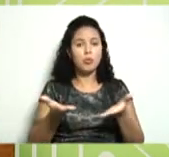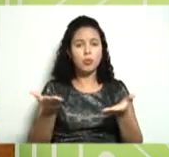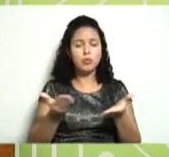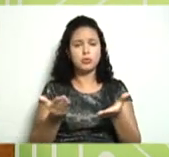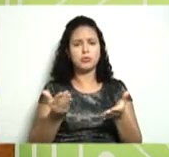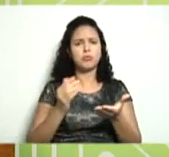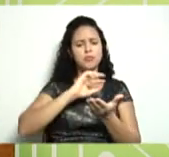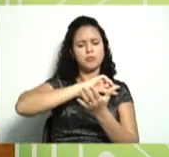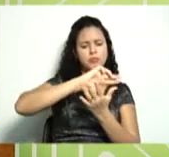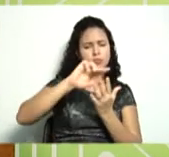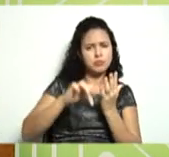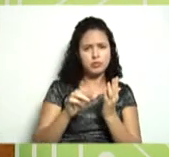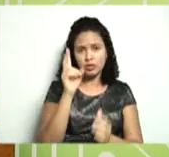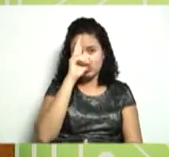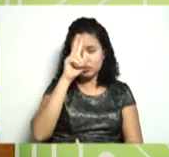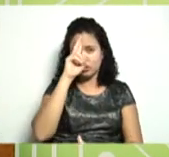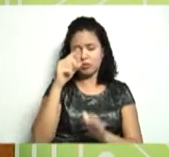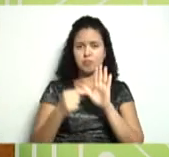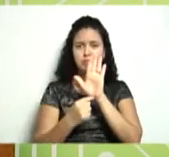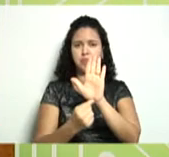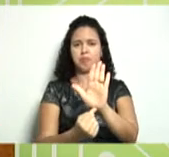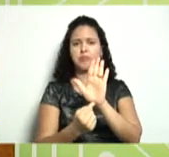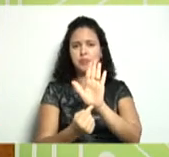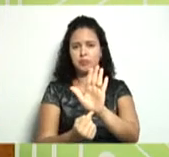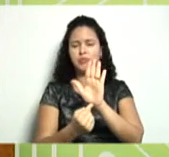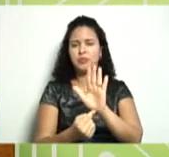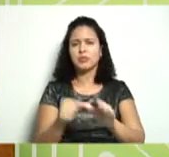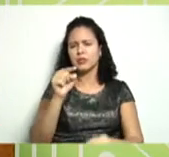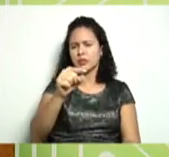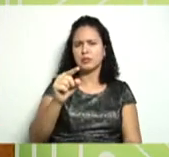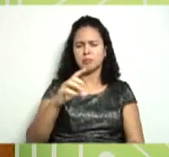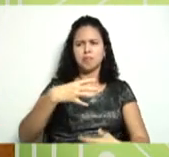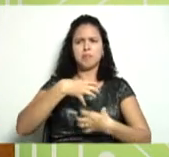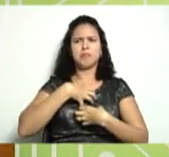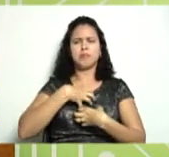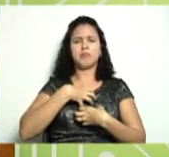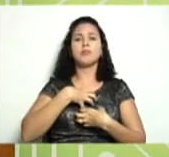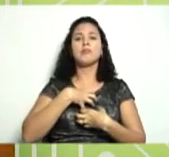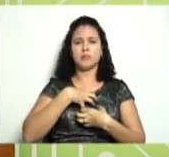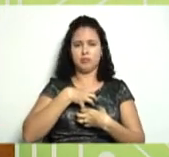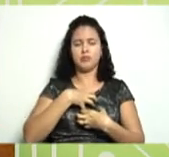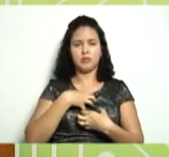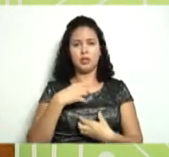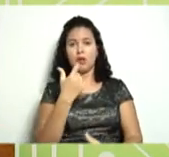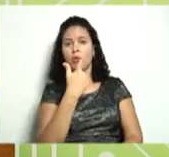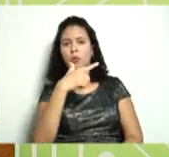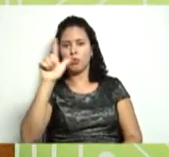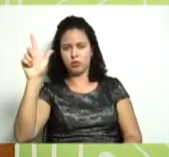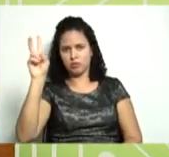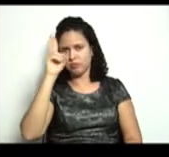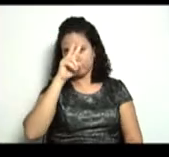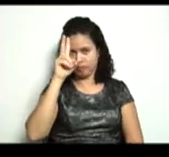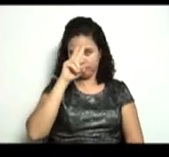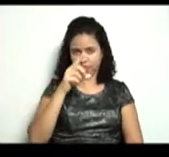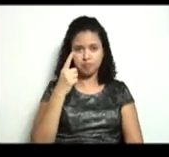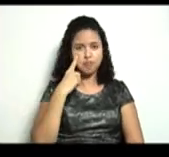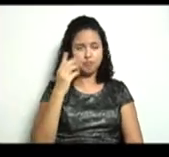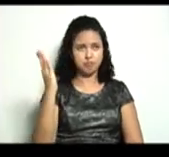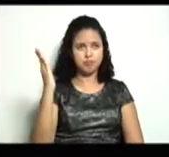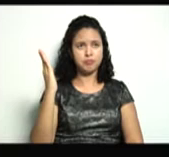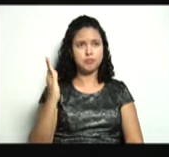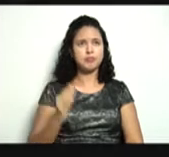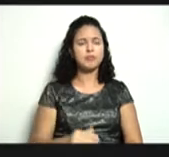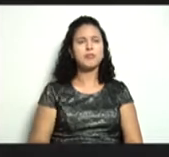trazer várias histórias e a cada uma delas eu sei que vai fazer um sentido para vocês. Vamos ver a nossa próxima história?